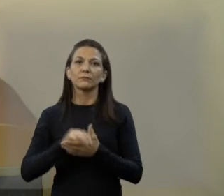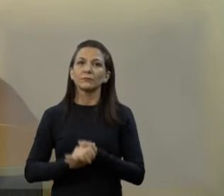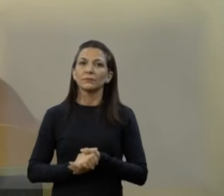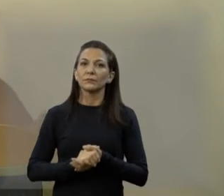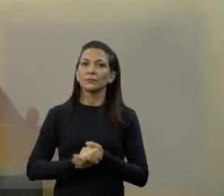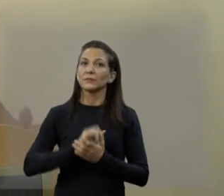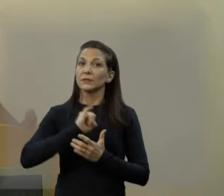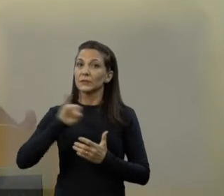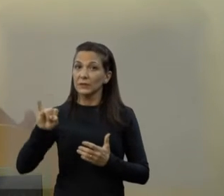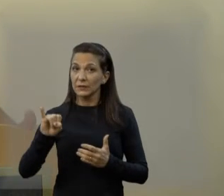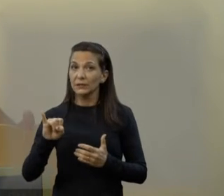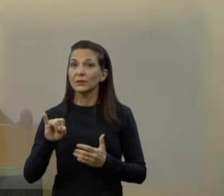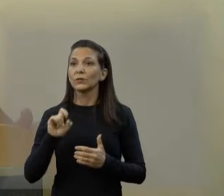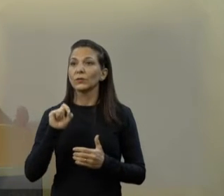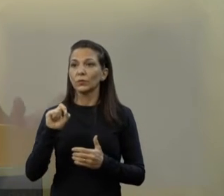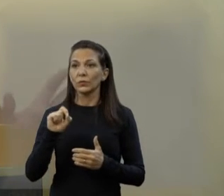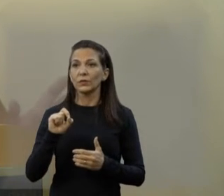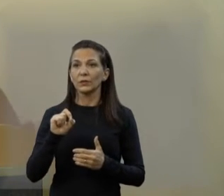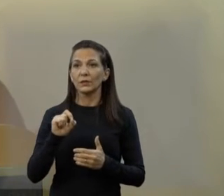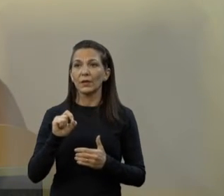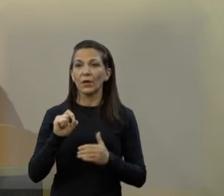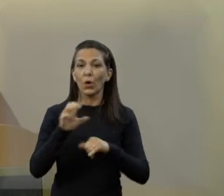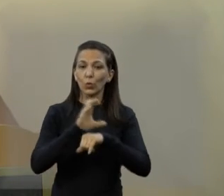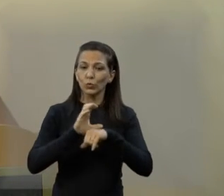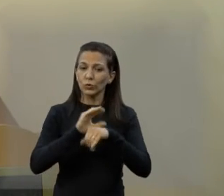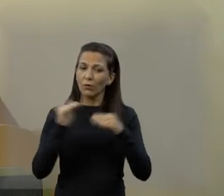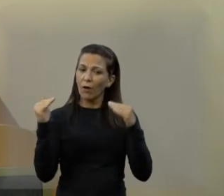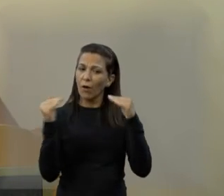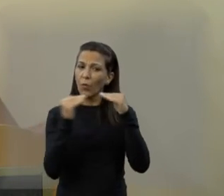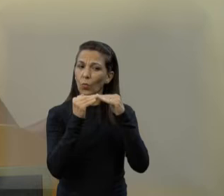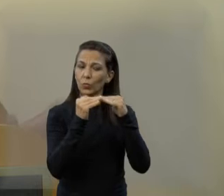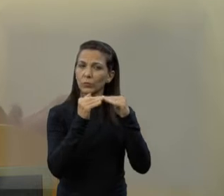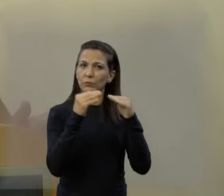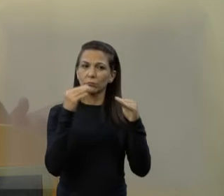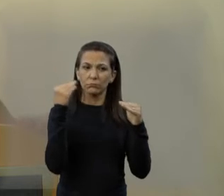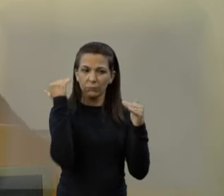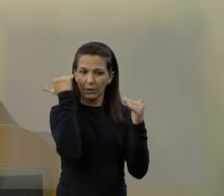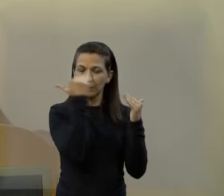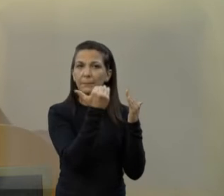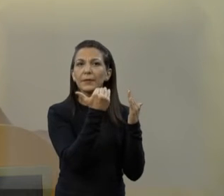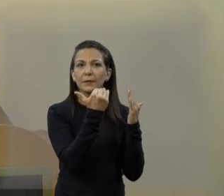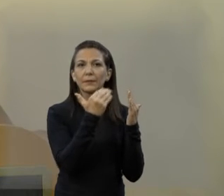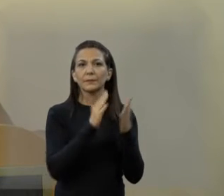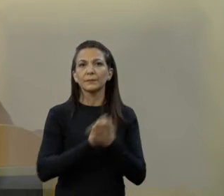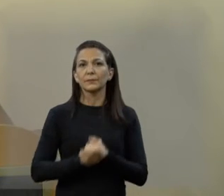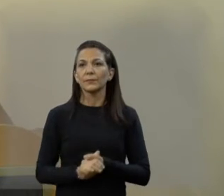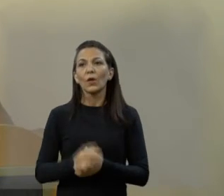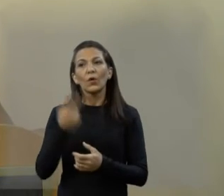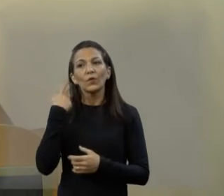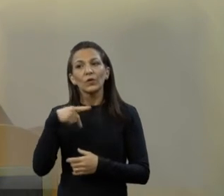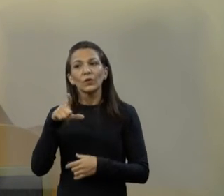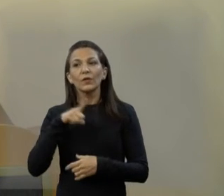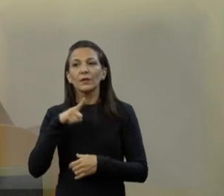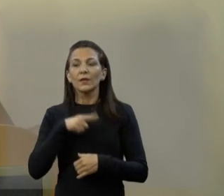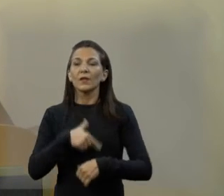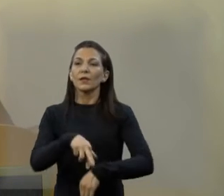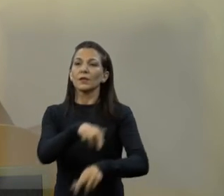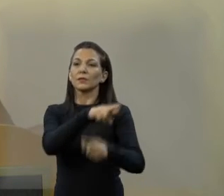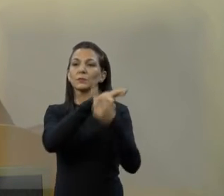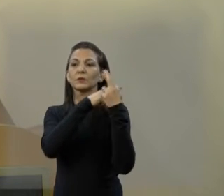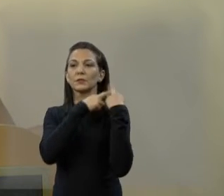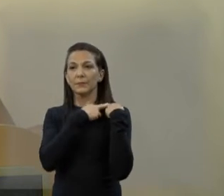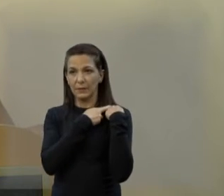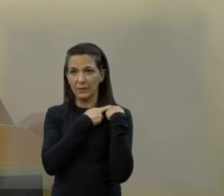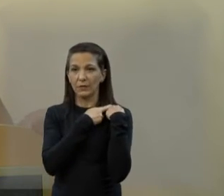estes não foram os princípios constitucionais e a partir desse momento Vereador tem a responsabilidade